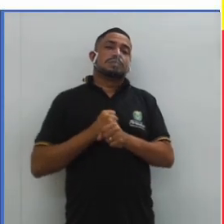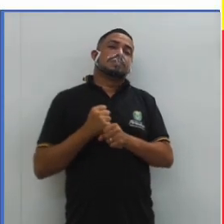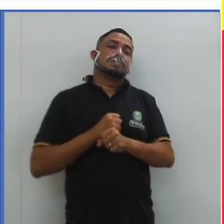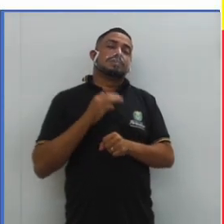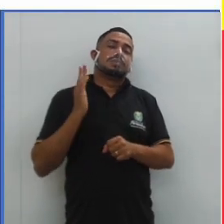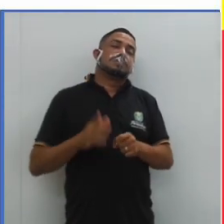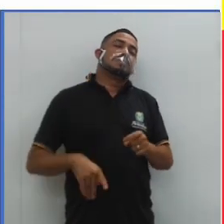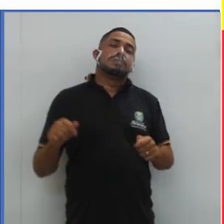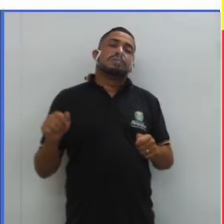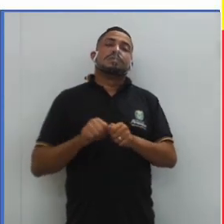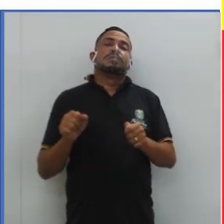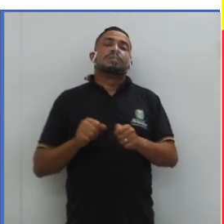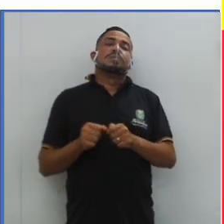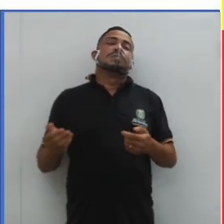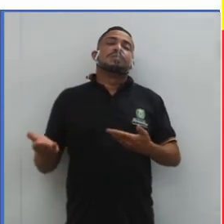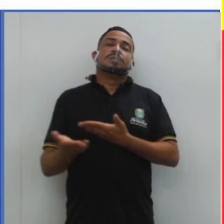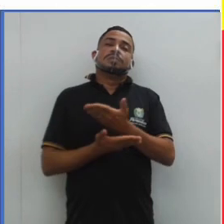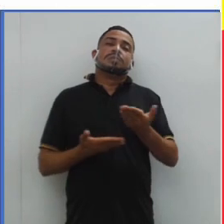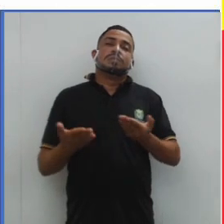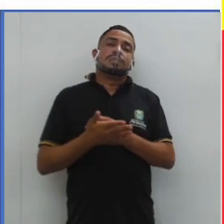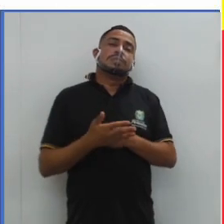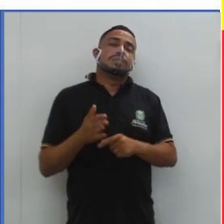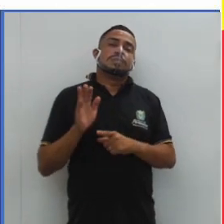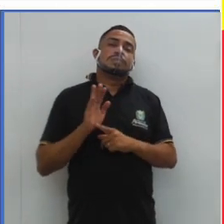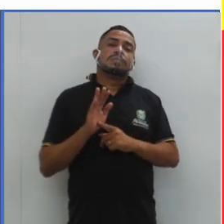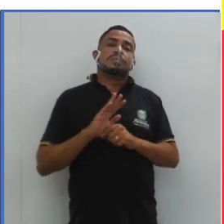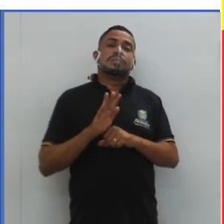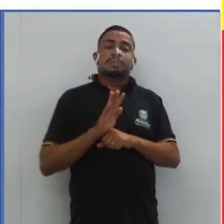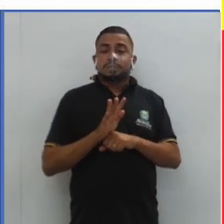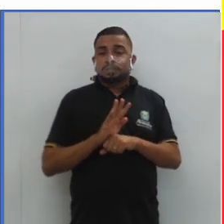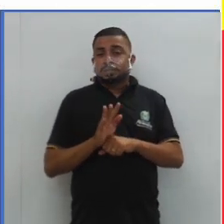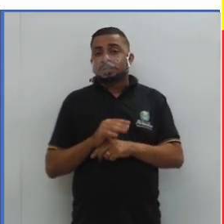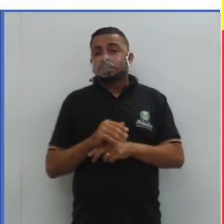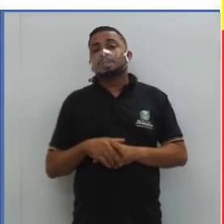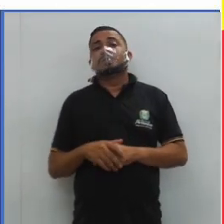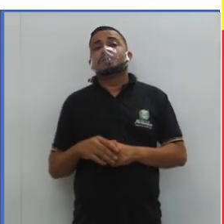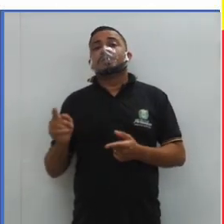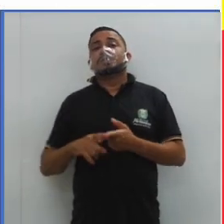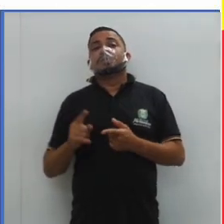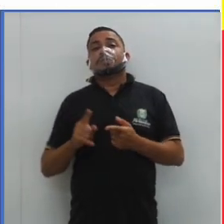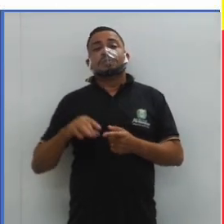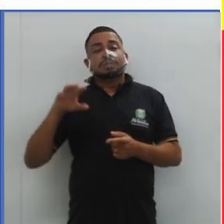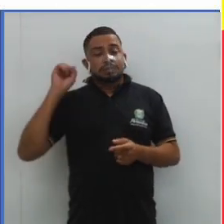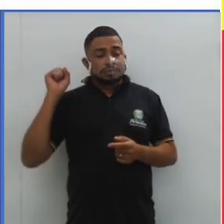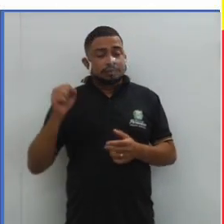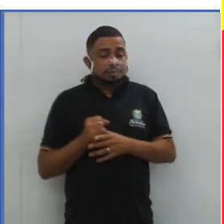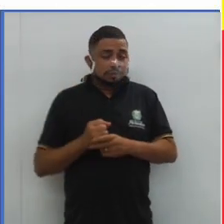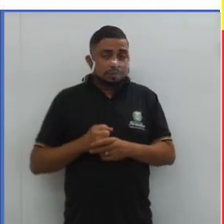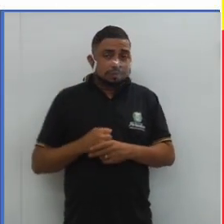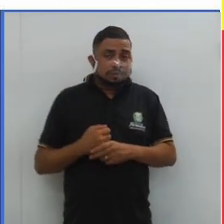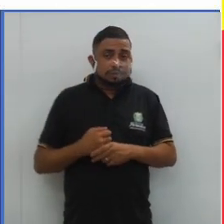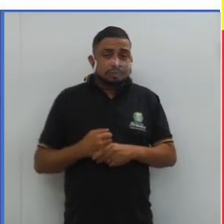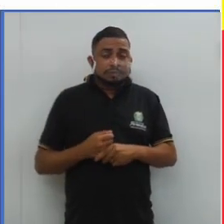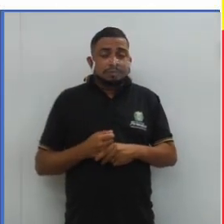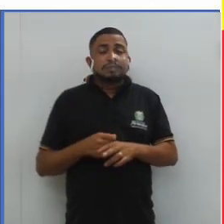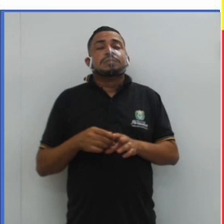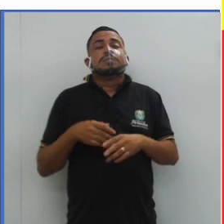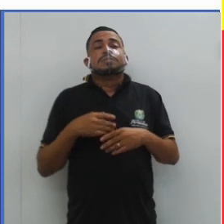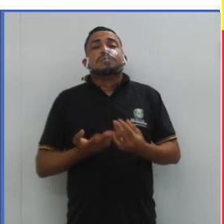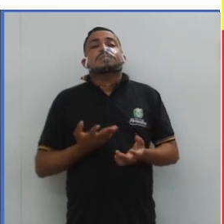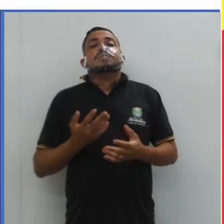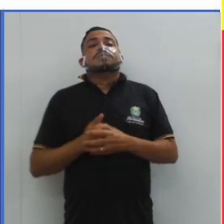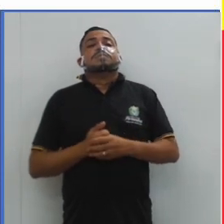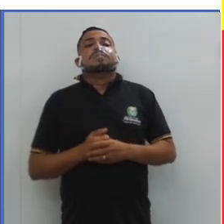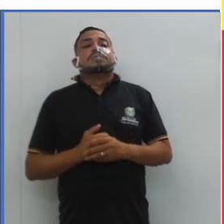anos, quando já se conseguia conciliar imagem e som, na maioria das produções cinematográficas, a audiência dos filmes